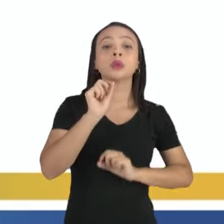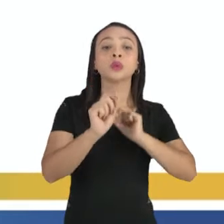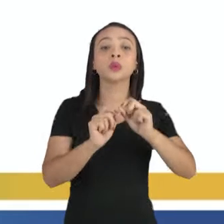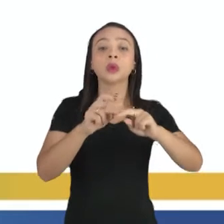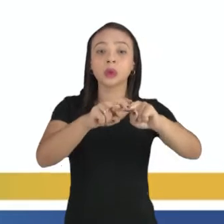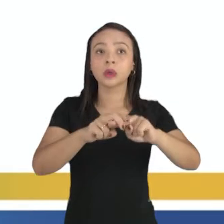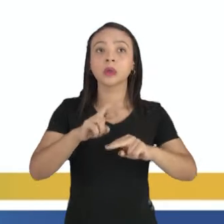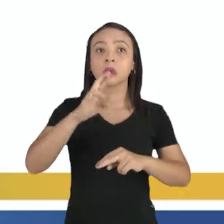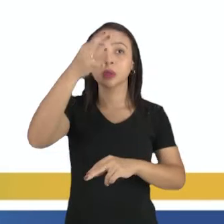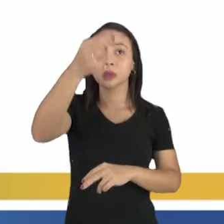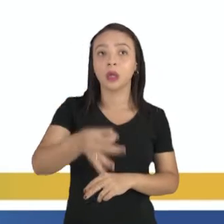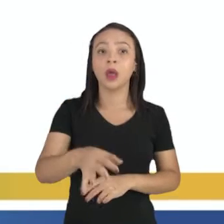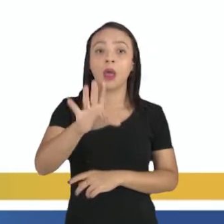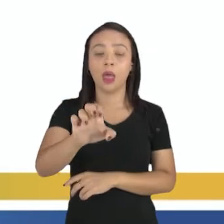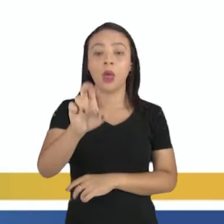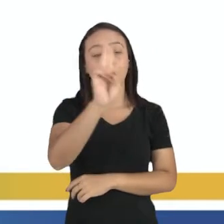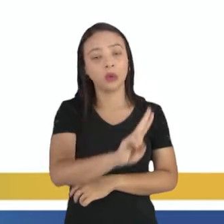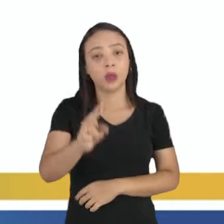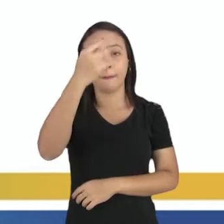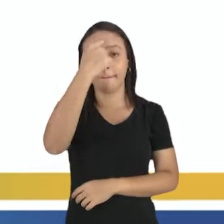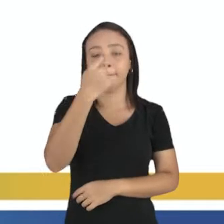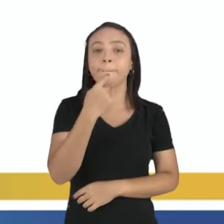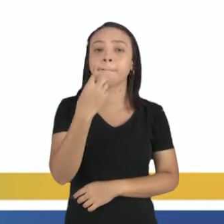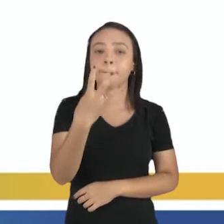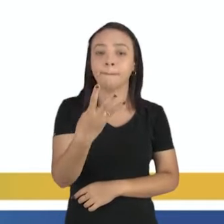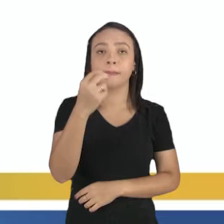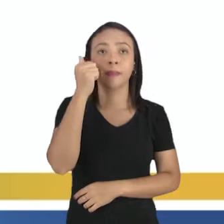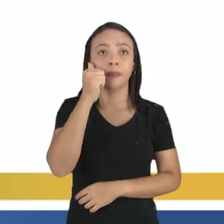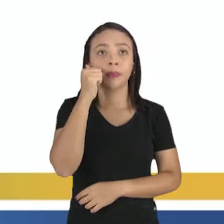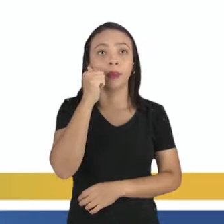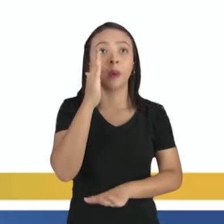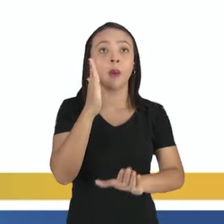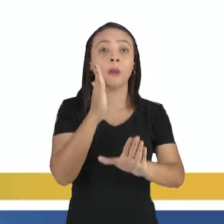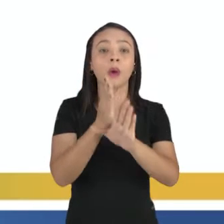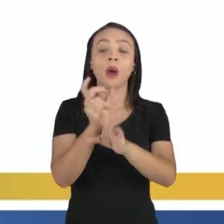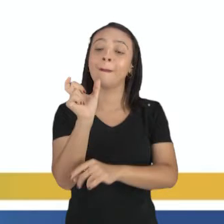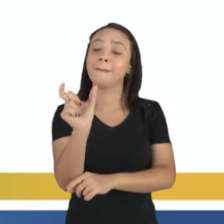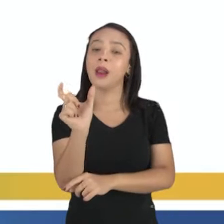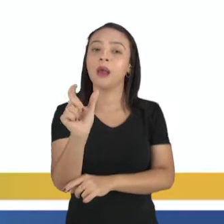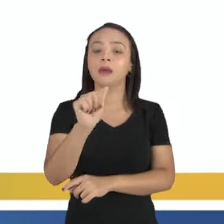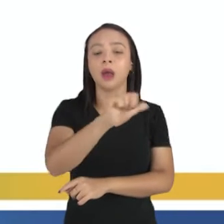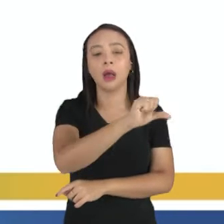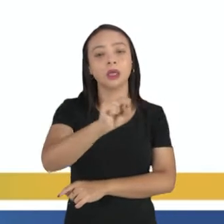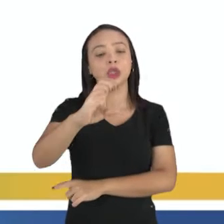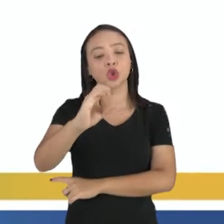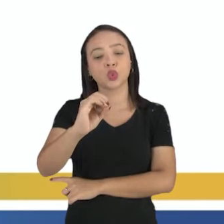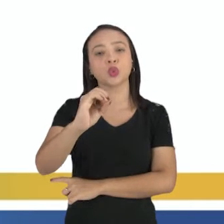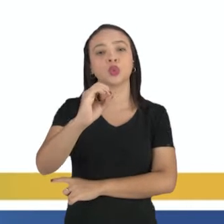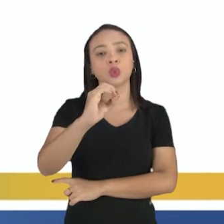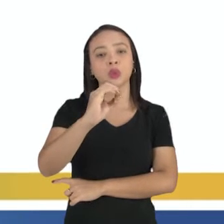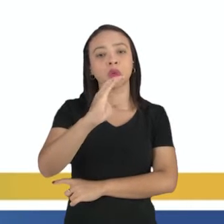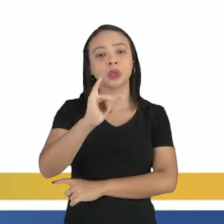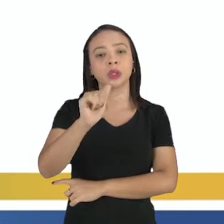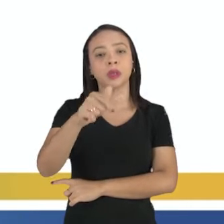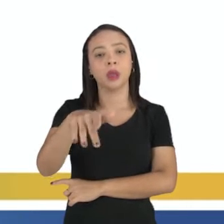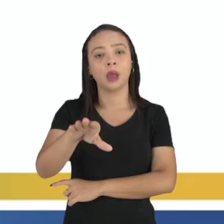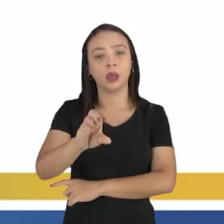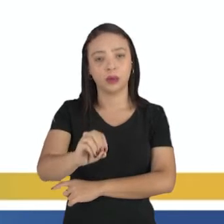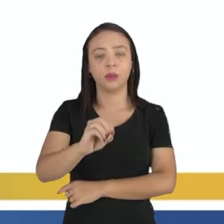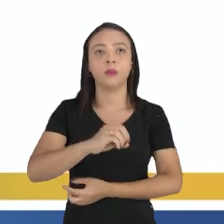adequada aqui é a utilização da imagem das 3 mulheres, por causa da nossa palavrinha aqui, ó,